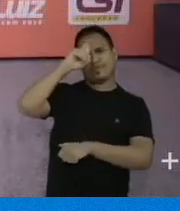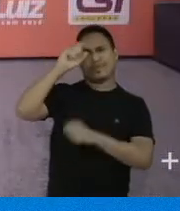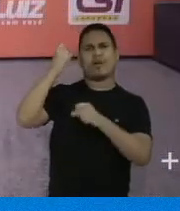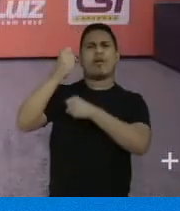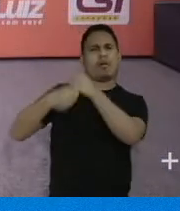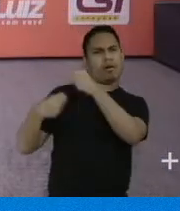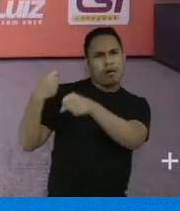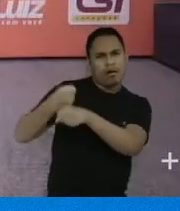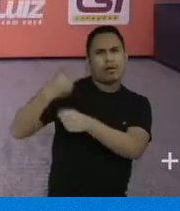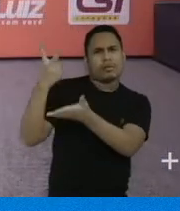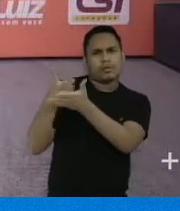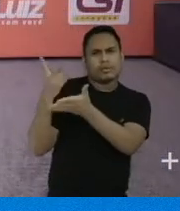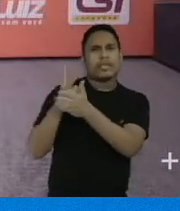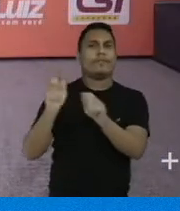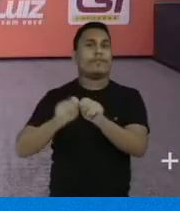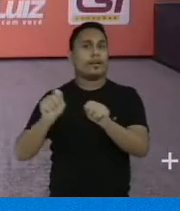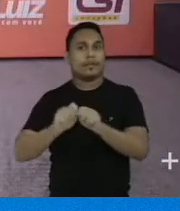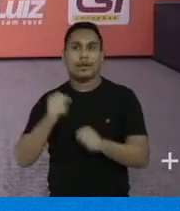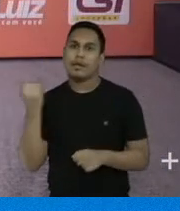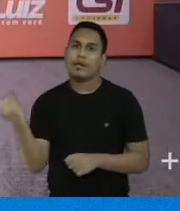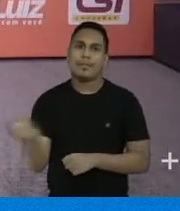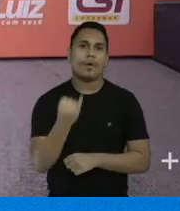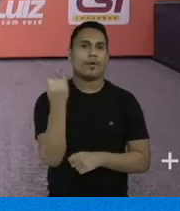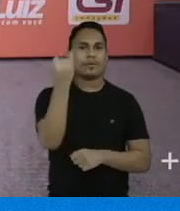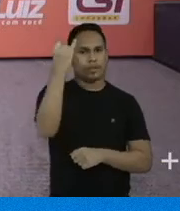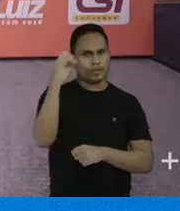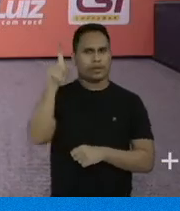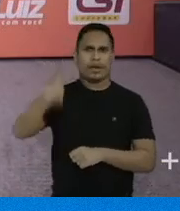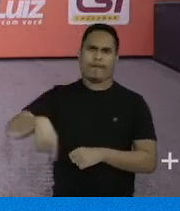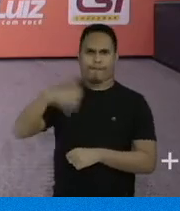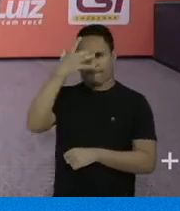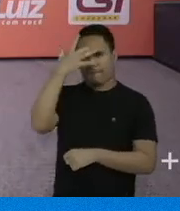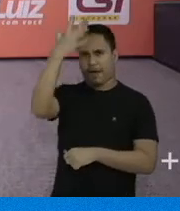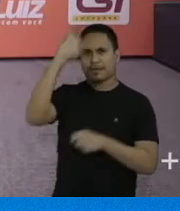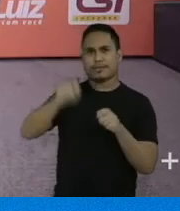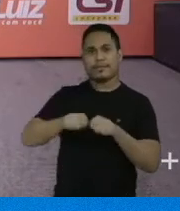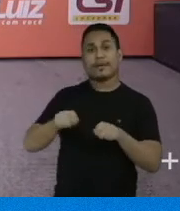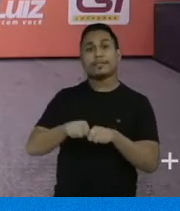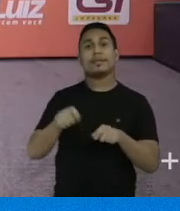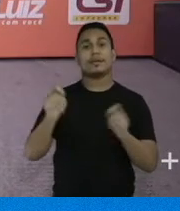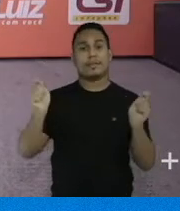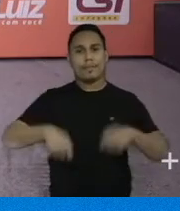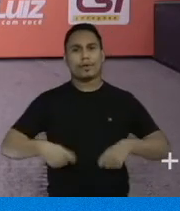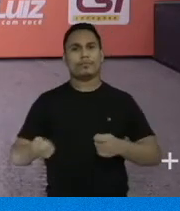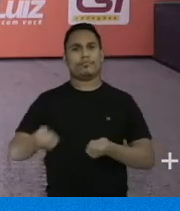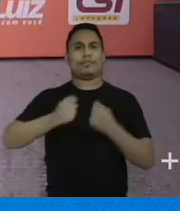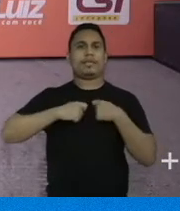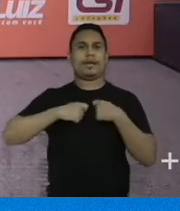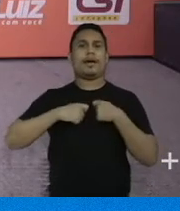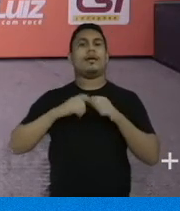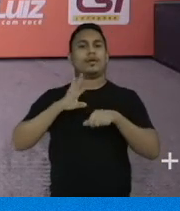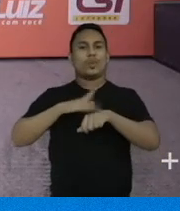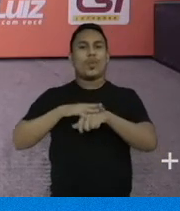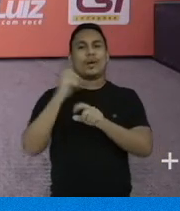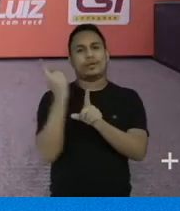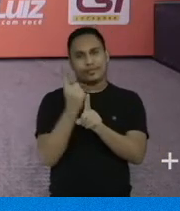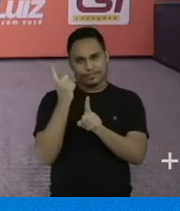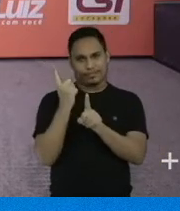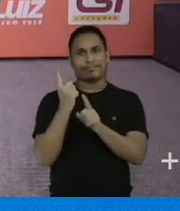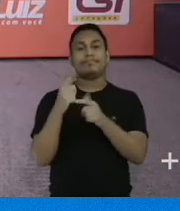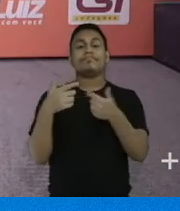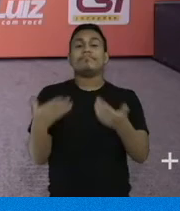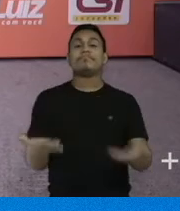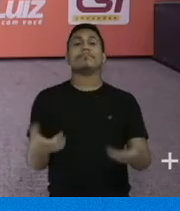são coisas práticas, óbvias e que podem dar o diagnóstico. Bom, quando a gente fala um